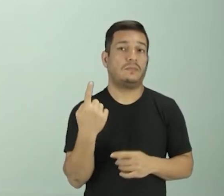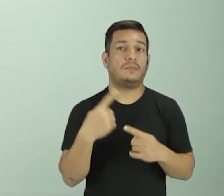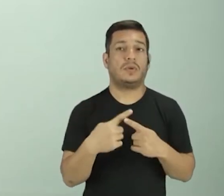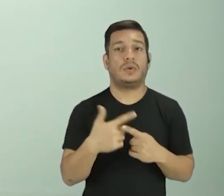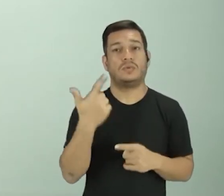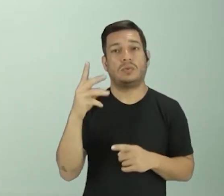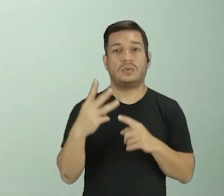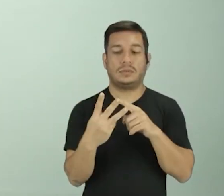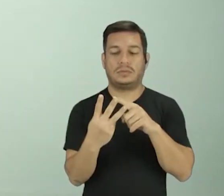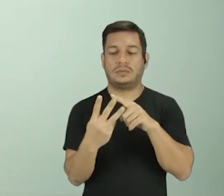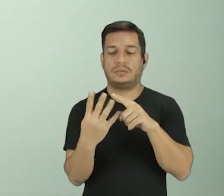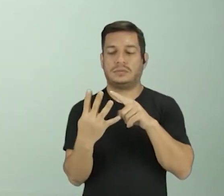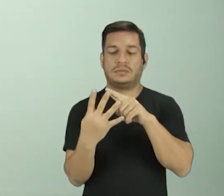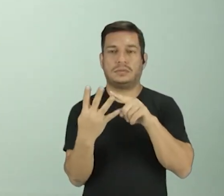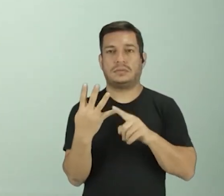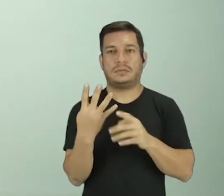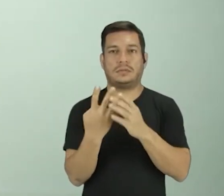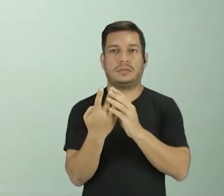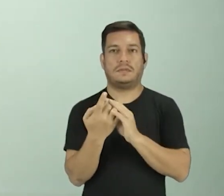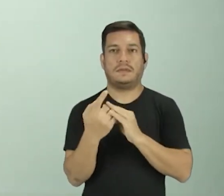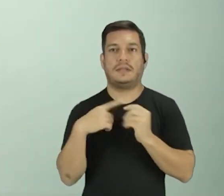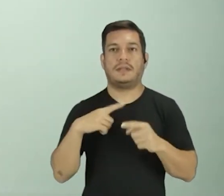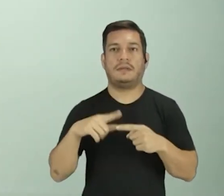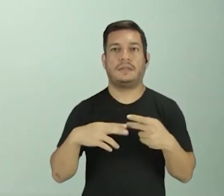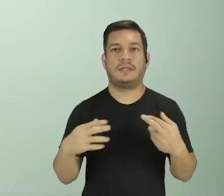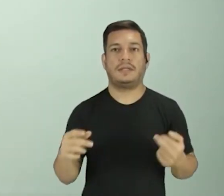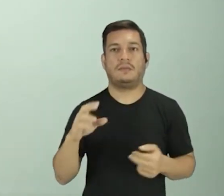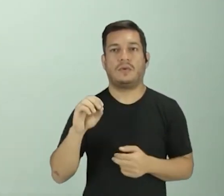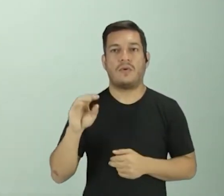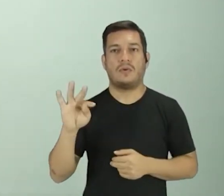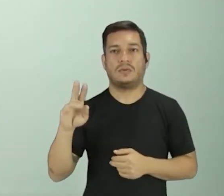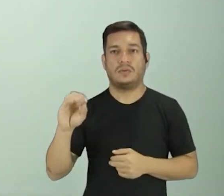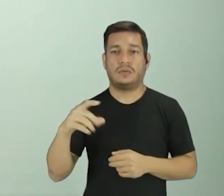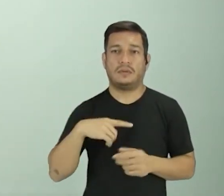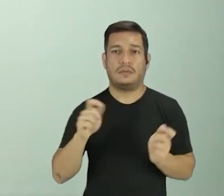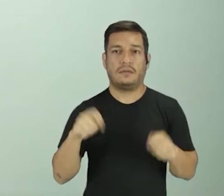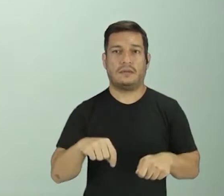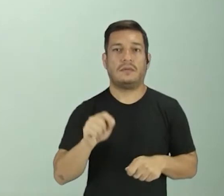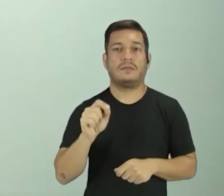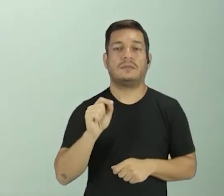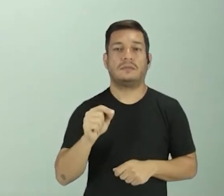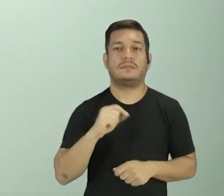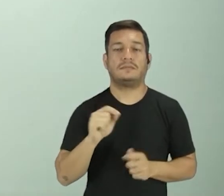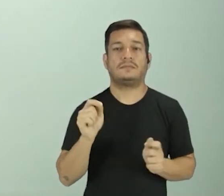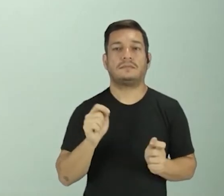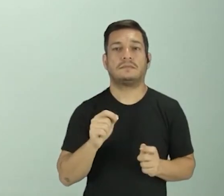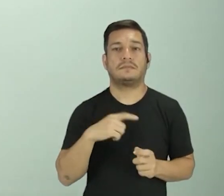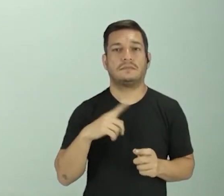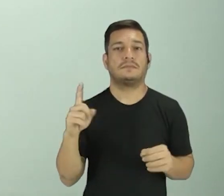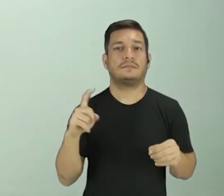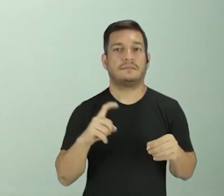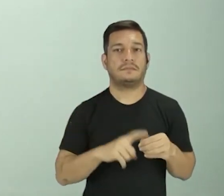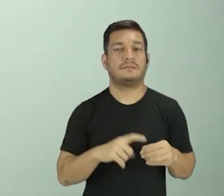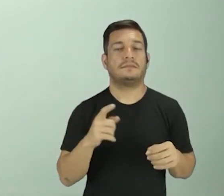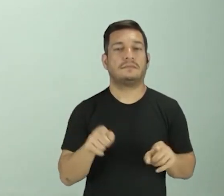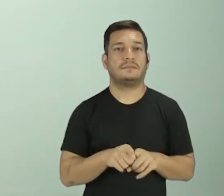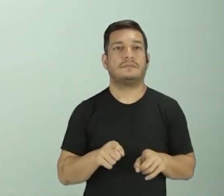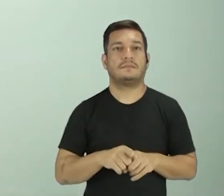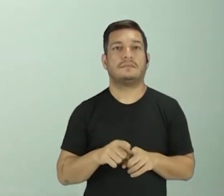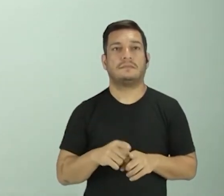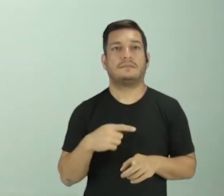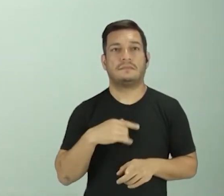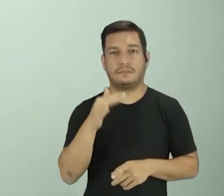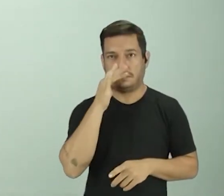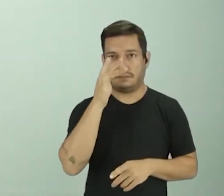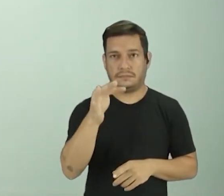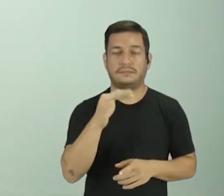os outros 3 que seriam produzidos vão doar material para esse ócito ter condições de poder ser fecundado e nutrir, né,